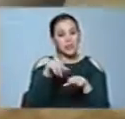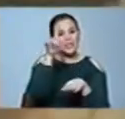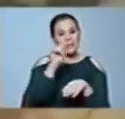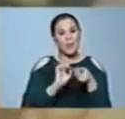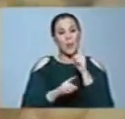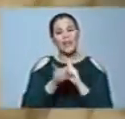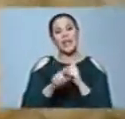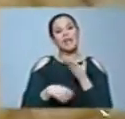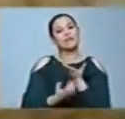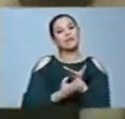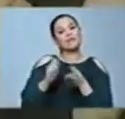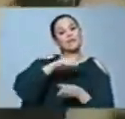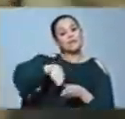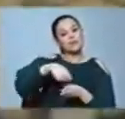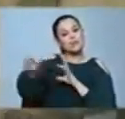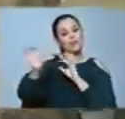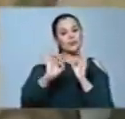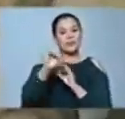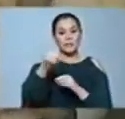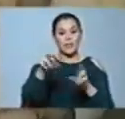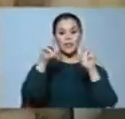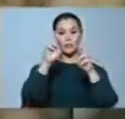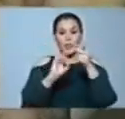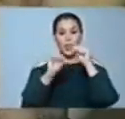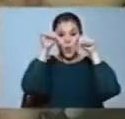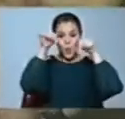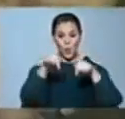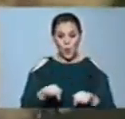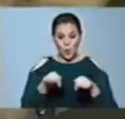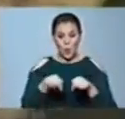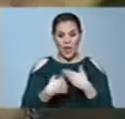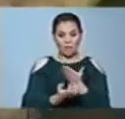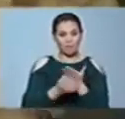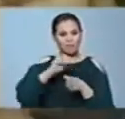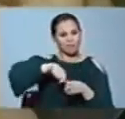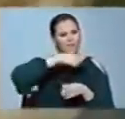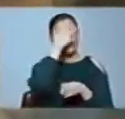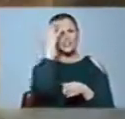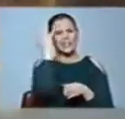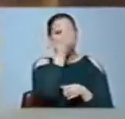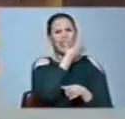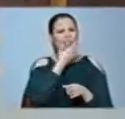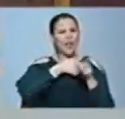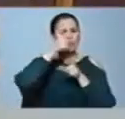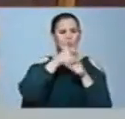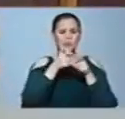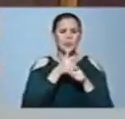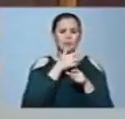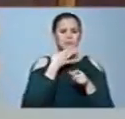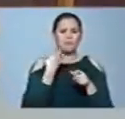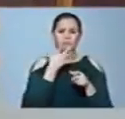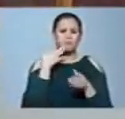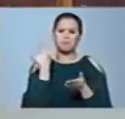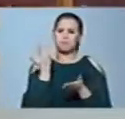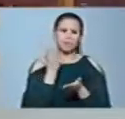as receitas que vemos aqui apresentando espero que esta hoje uma feita super fácil para principiantes uma receita sem precedentes